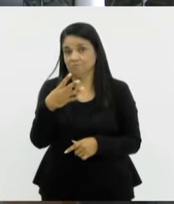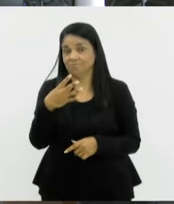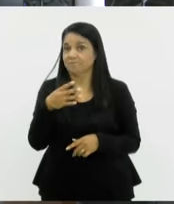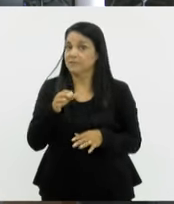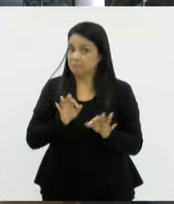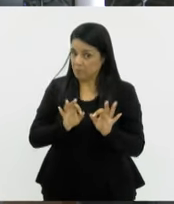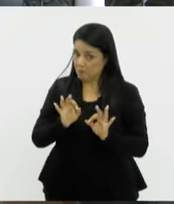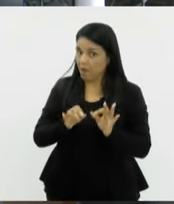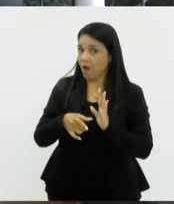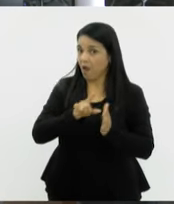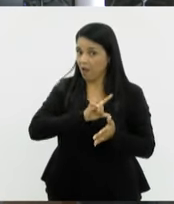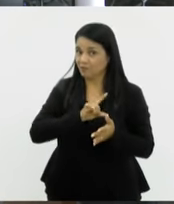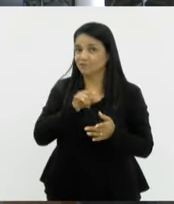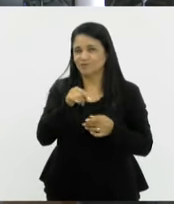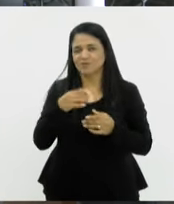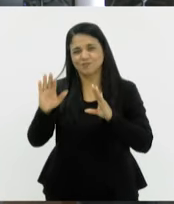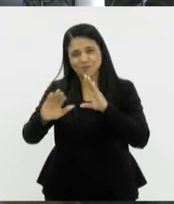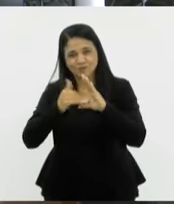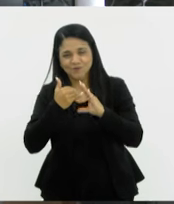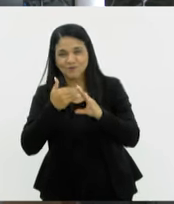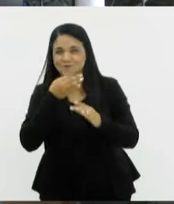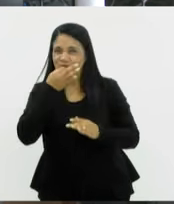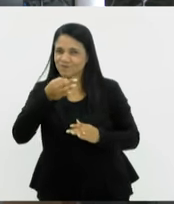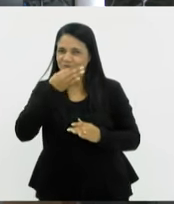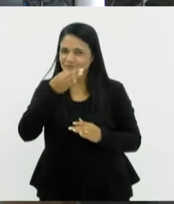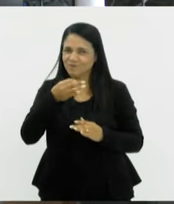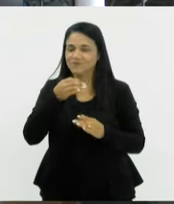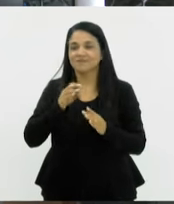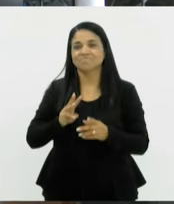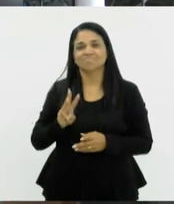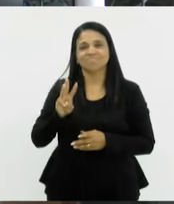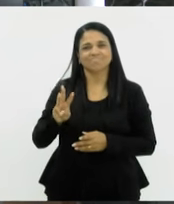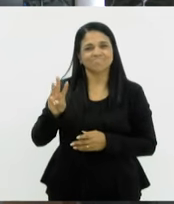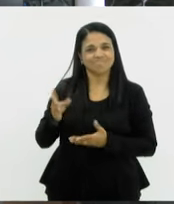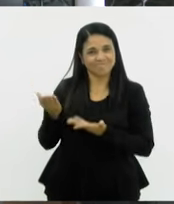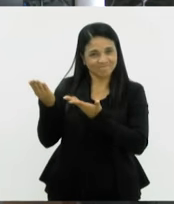quiser enviar sugestões ou vídeos aí da sua cidade, é só acessar nosso e-mail